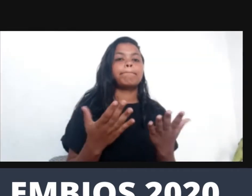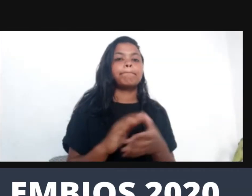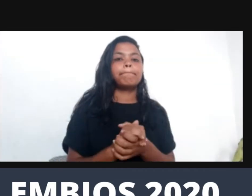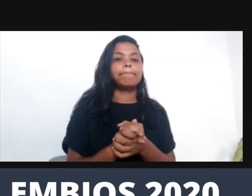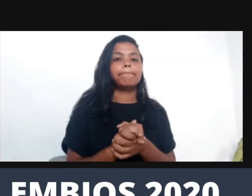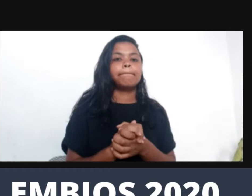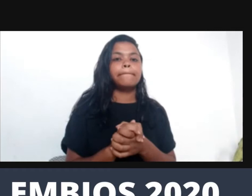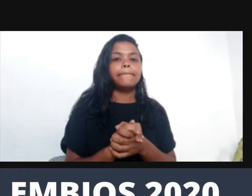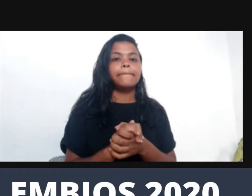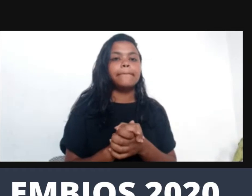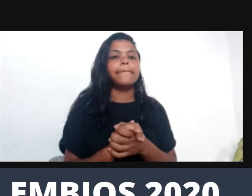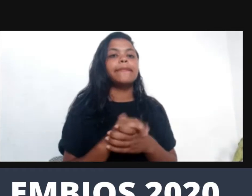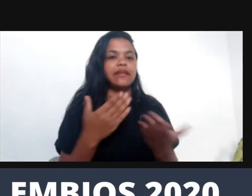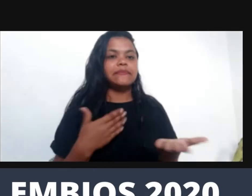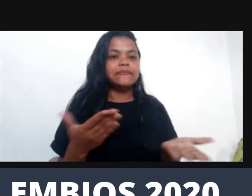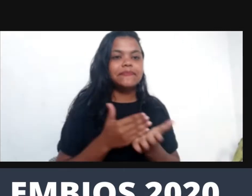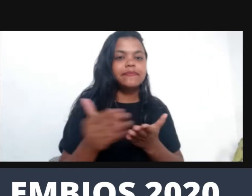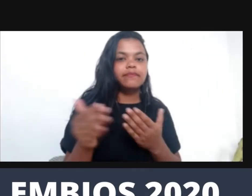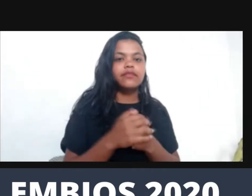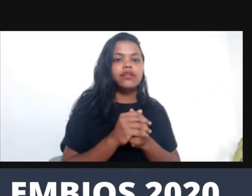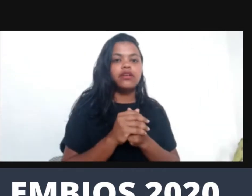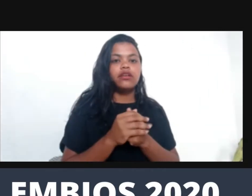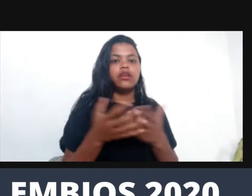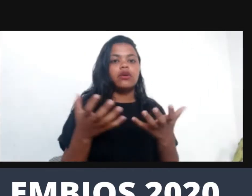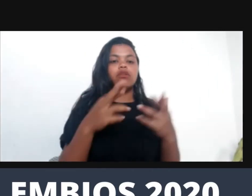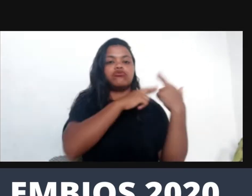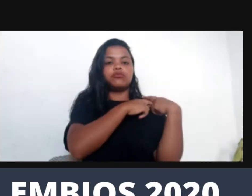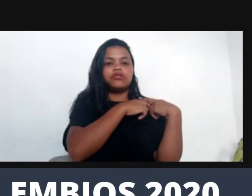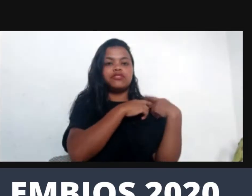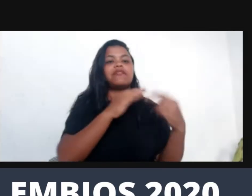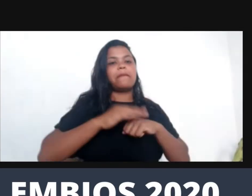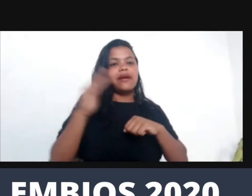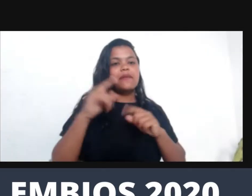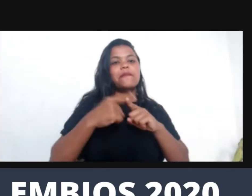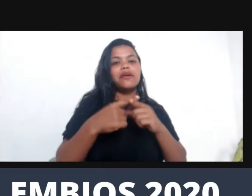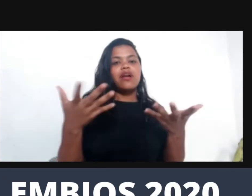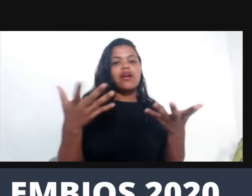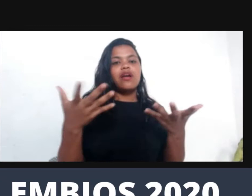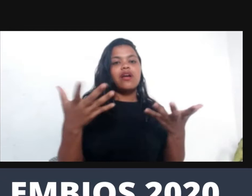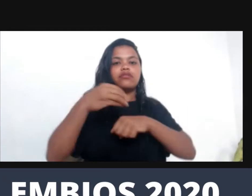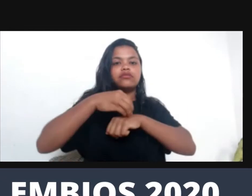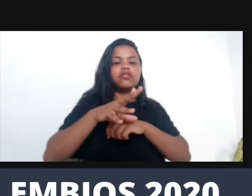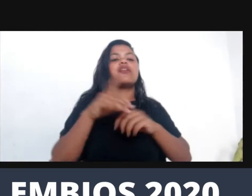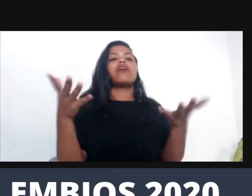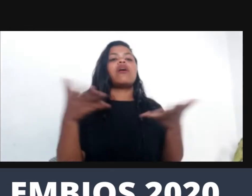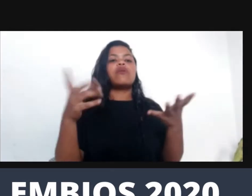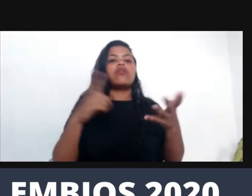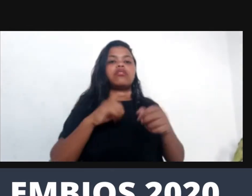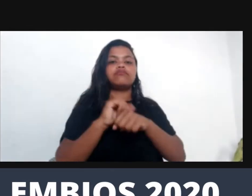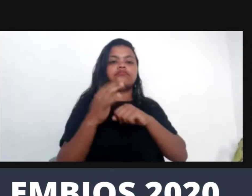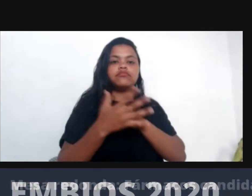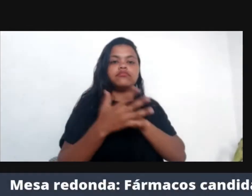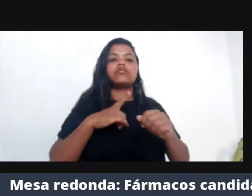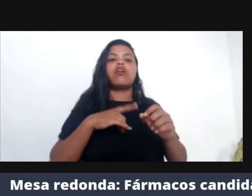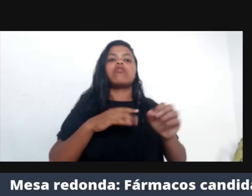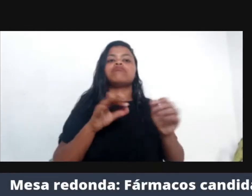vamos lá. Eu fiquei muito mais responsável agora por tentar trazer um pouco dos fármacos que são candidatos ao tratamento da